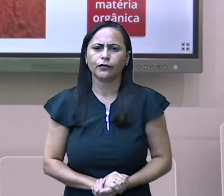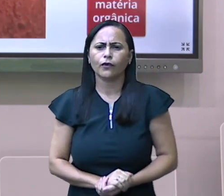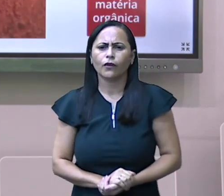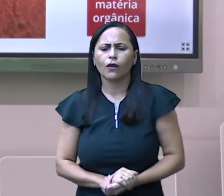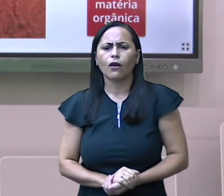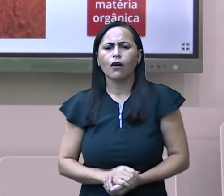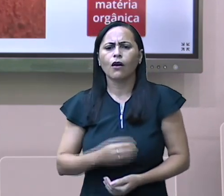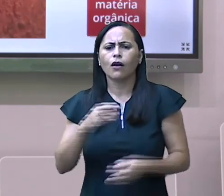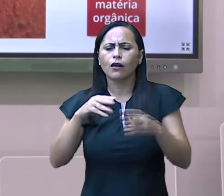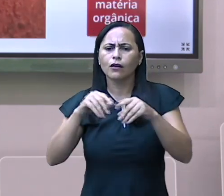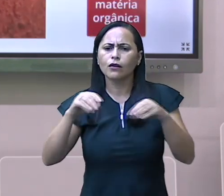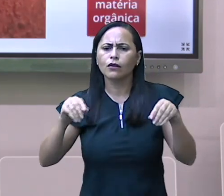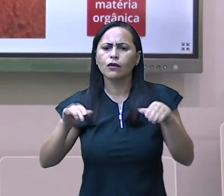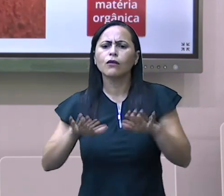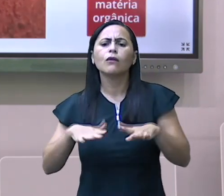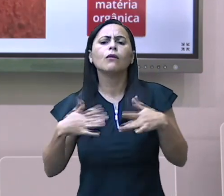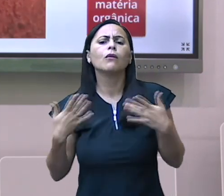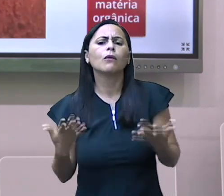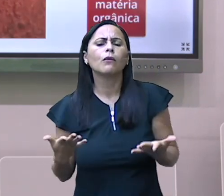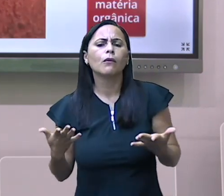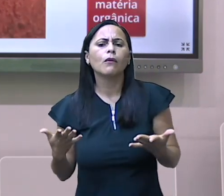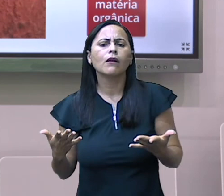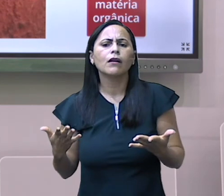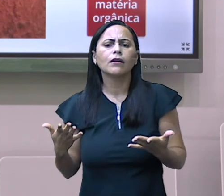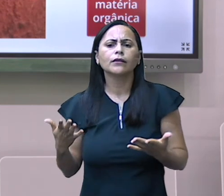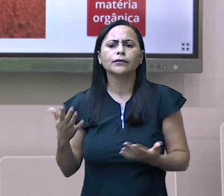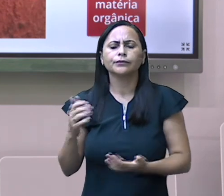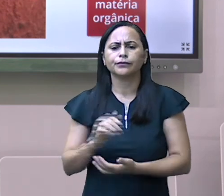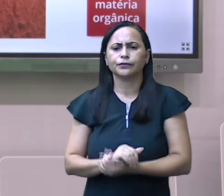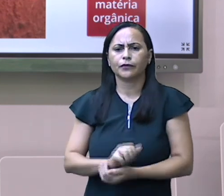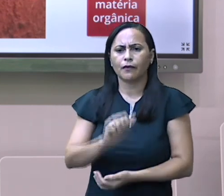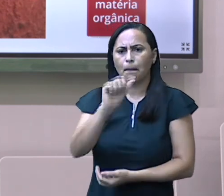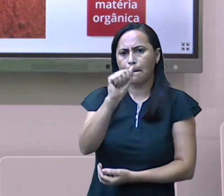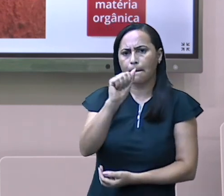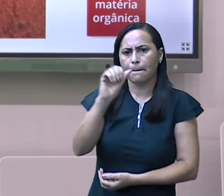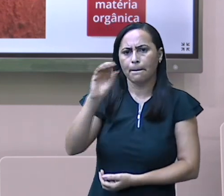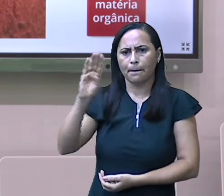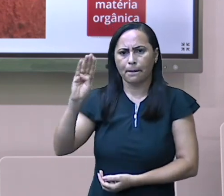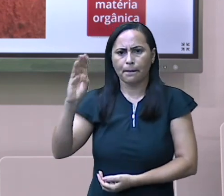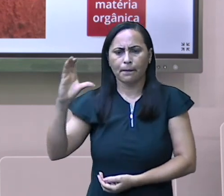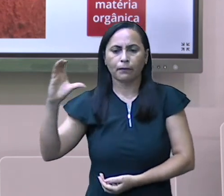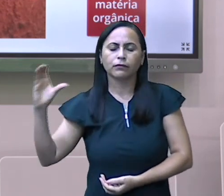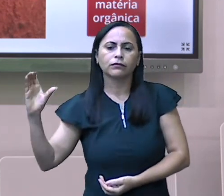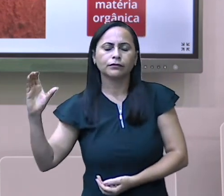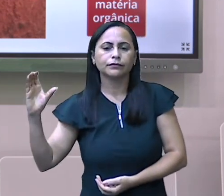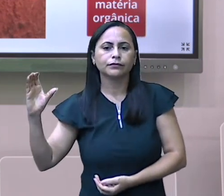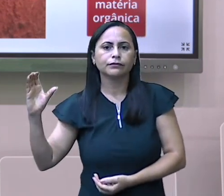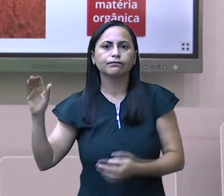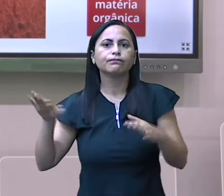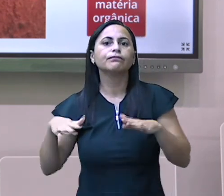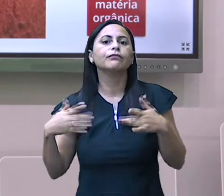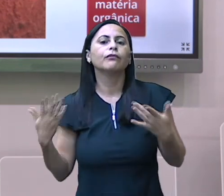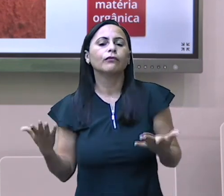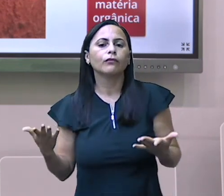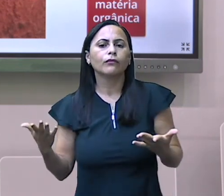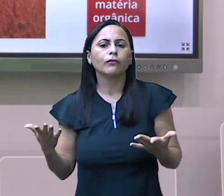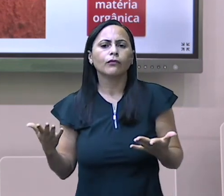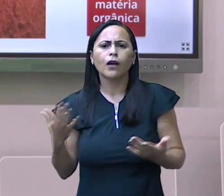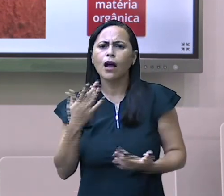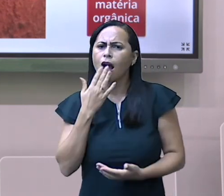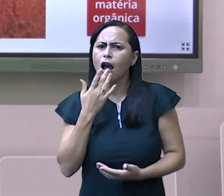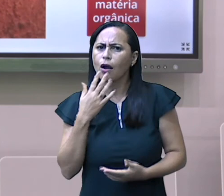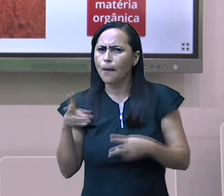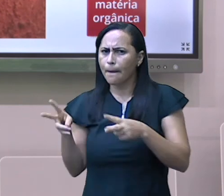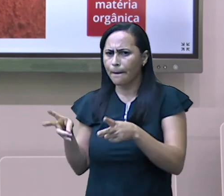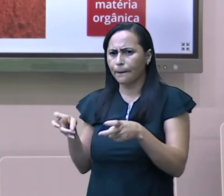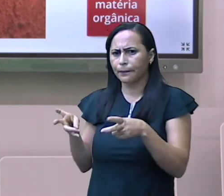Que tipo de solo é esse? Solo arenoso, solo argiloso, solo rico em matéria orgânica. Olha a cor,